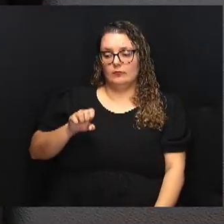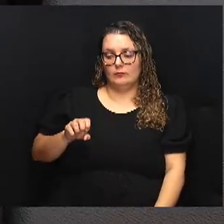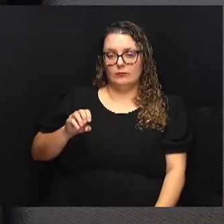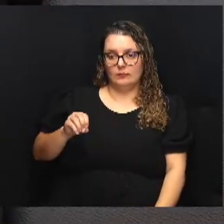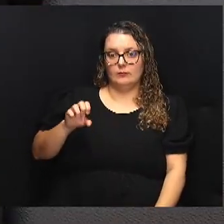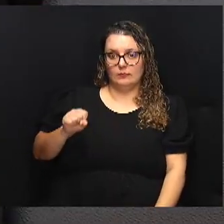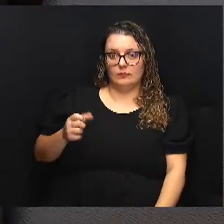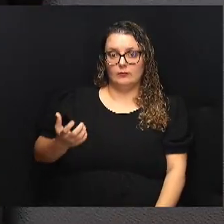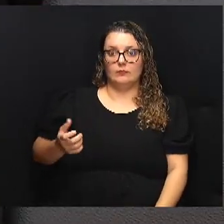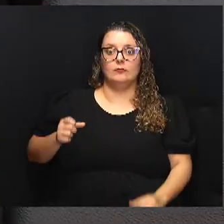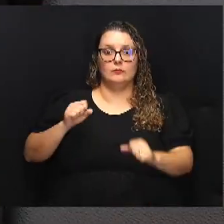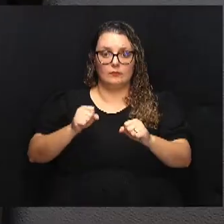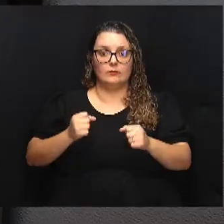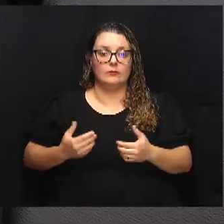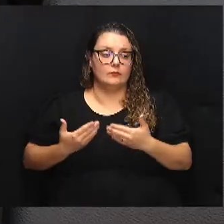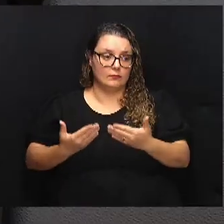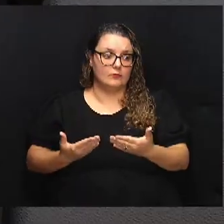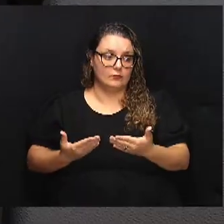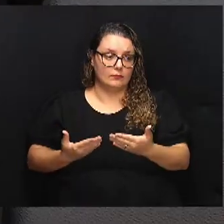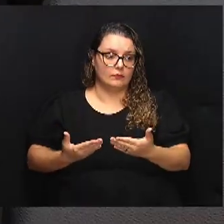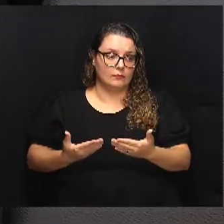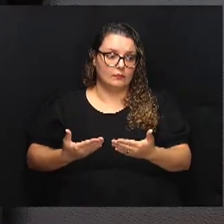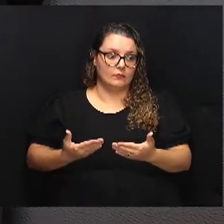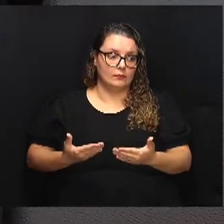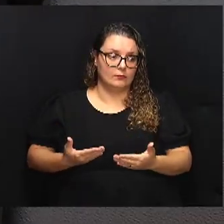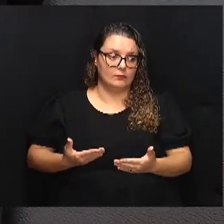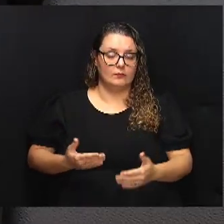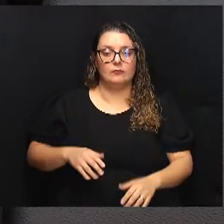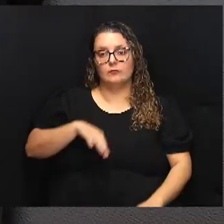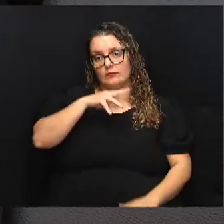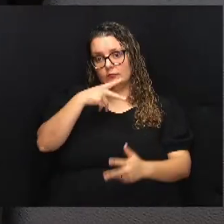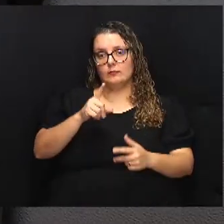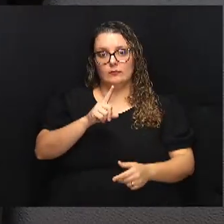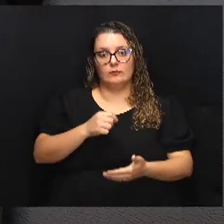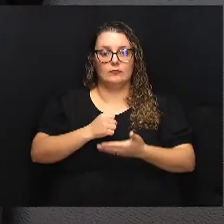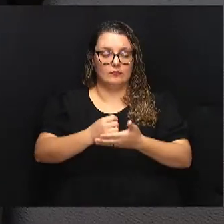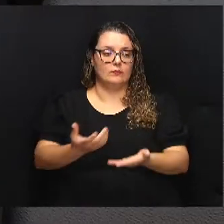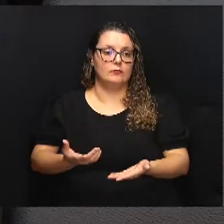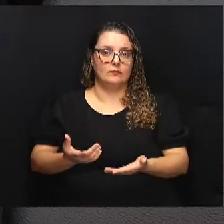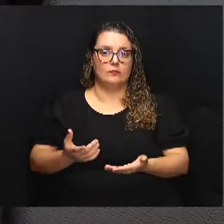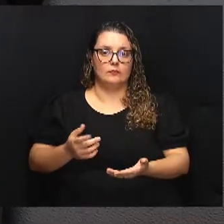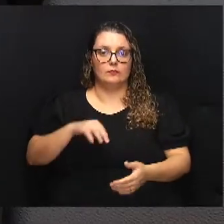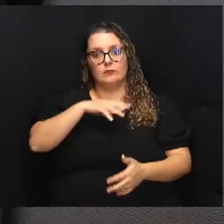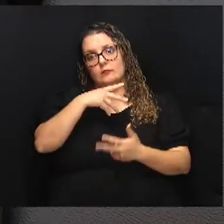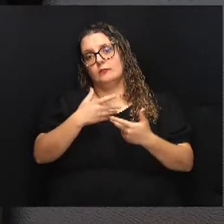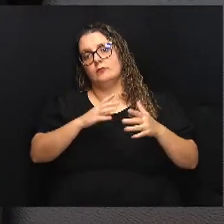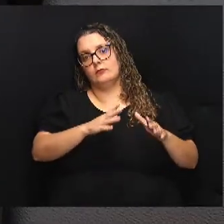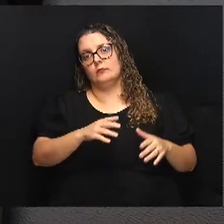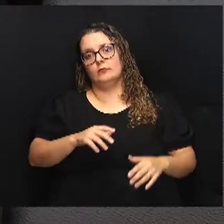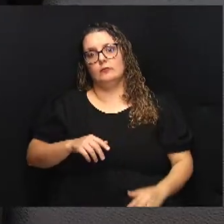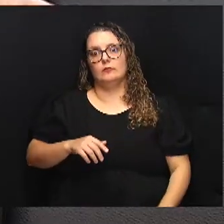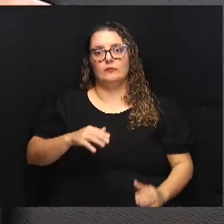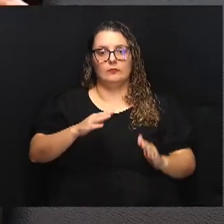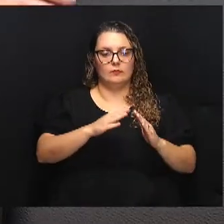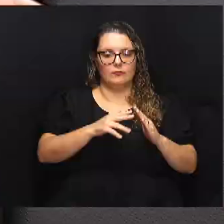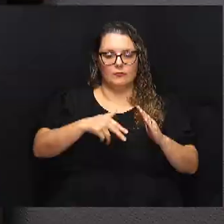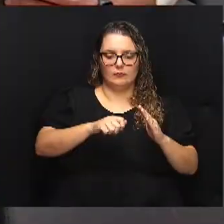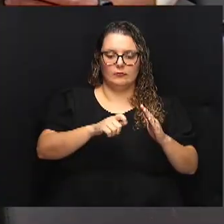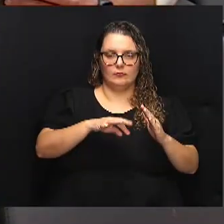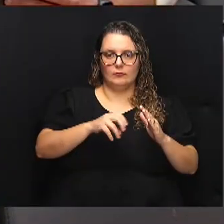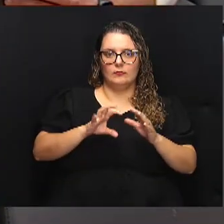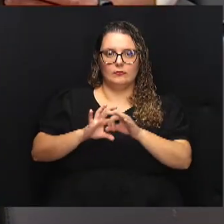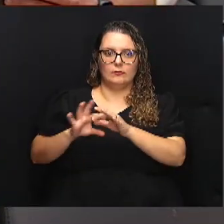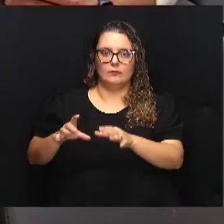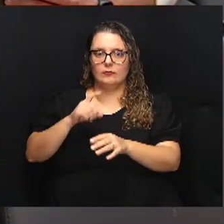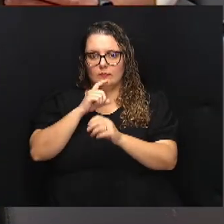também possam levar seus animais. Hoje não é permitido. Então a gente está trabalhando nisso também para que o animal não fique lá. A pessoa vá para o abrigo e deixe o animal no